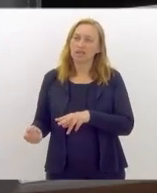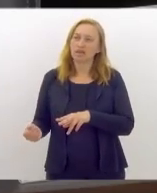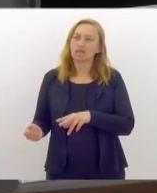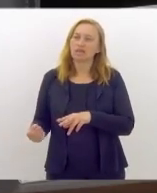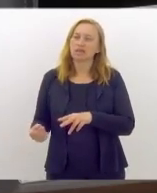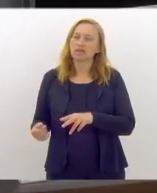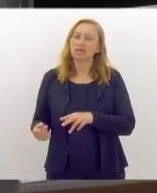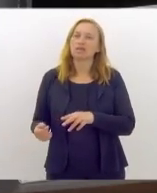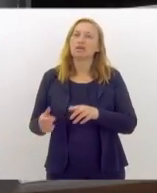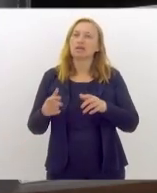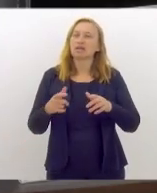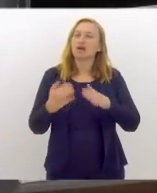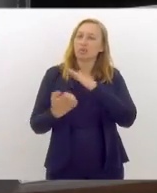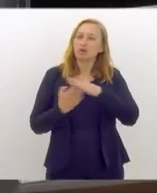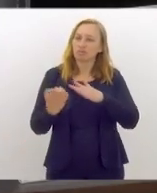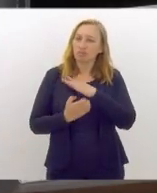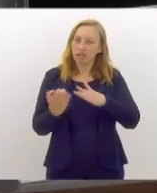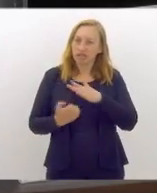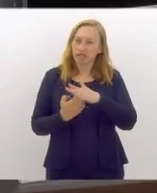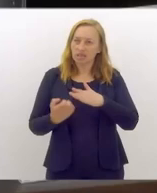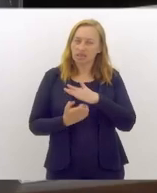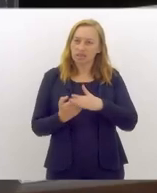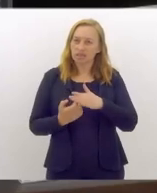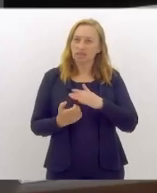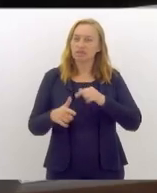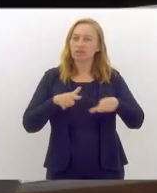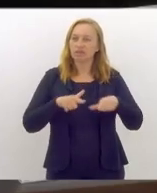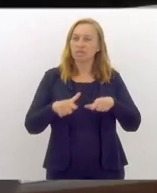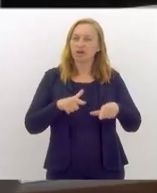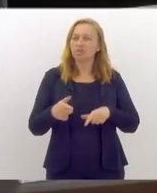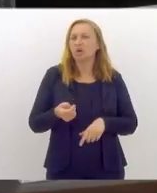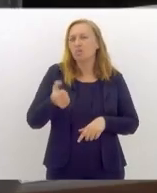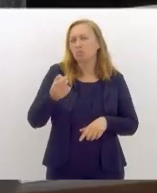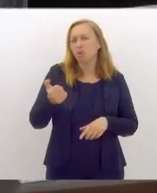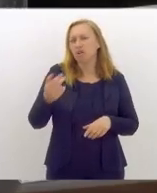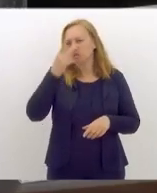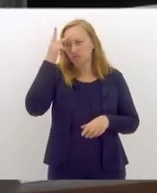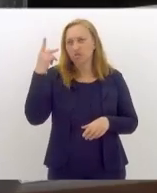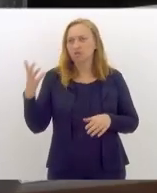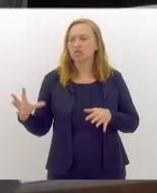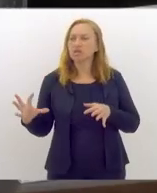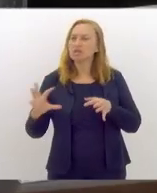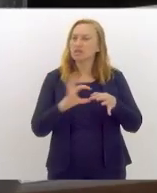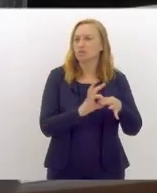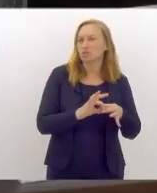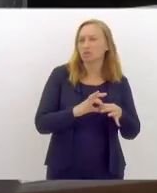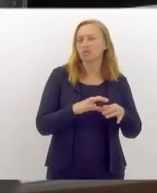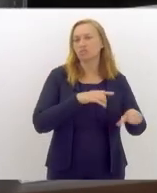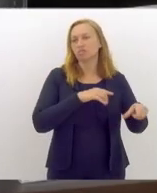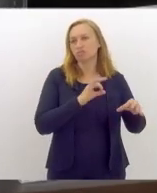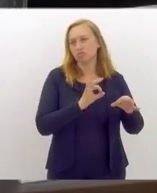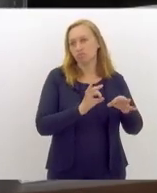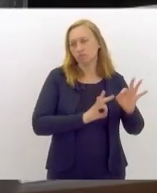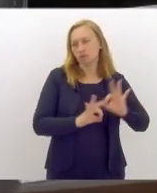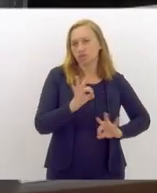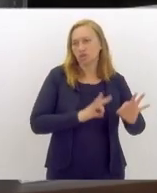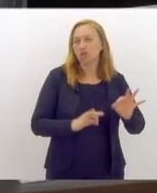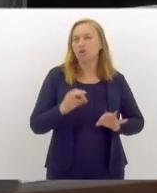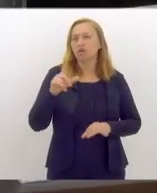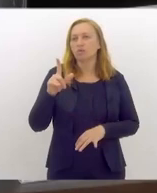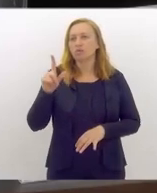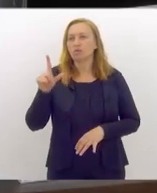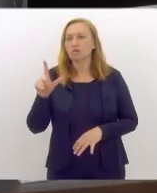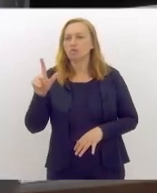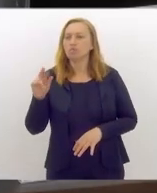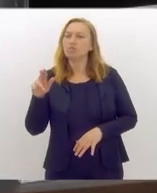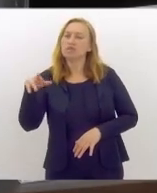que enfrenta Muitas dificuldades e são poucas pessoas que são aliadas a esse projeto e Numa vez que o Luciano Huck foi na sede